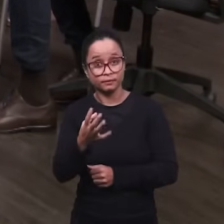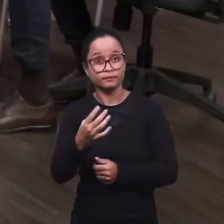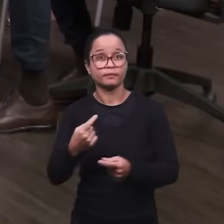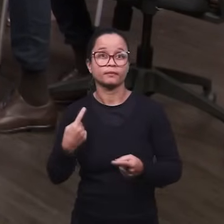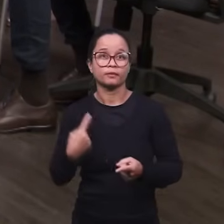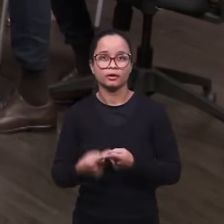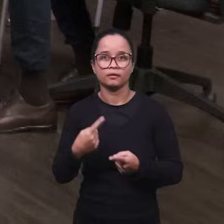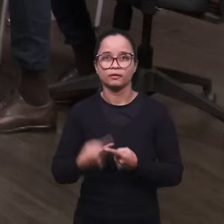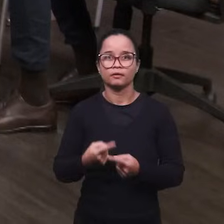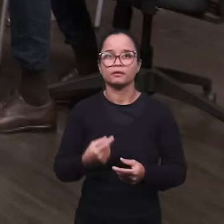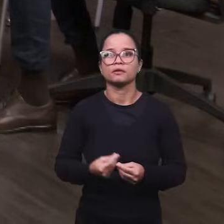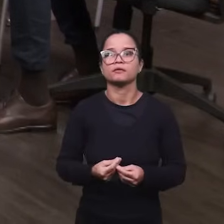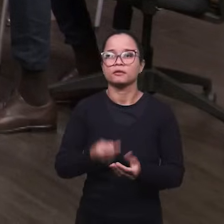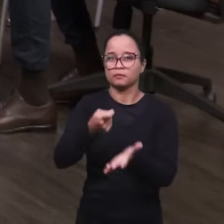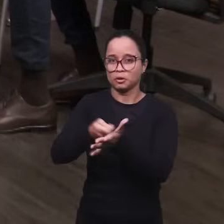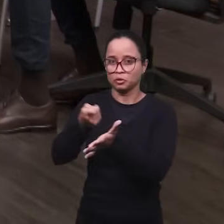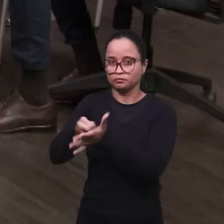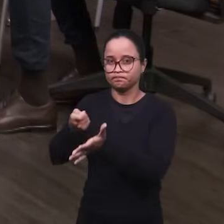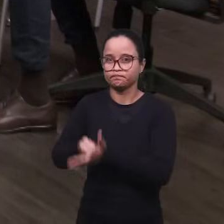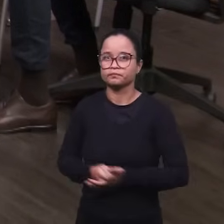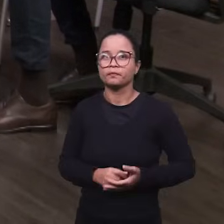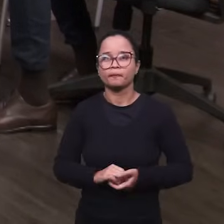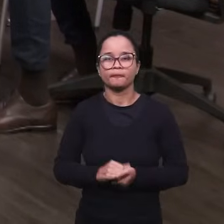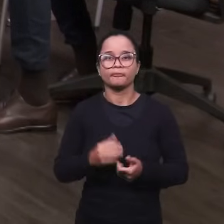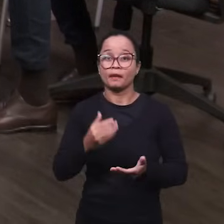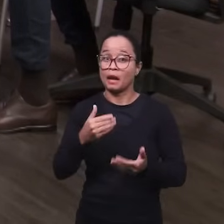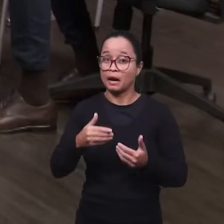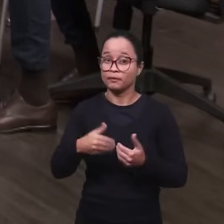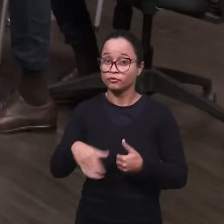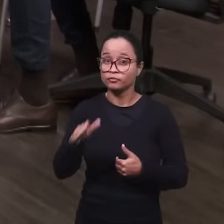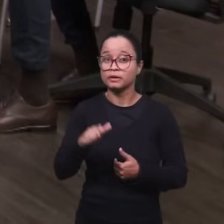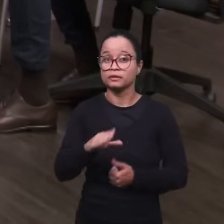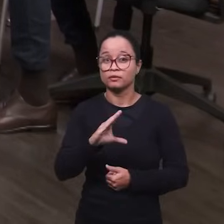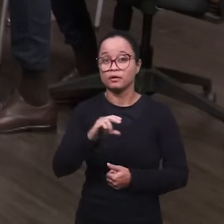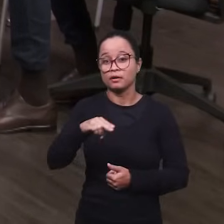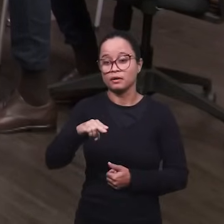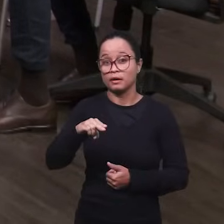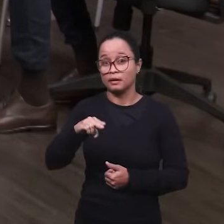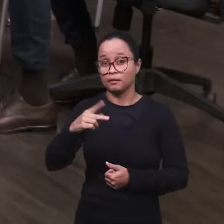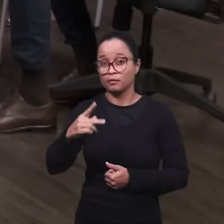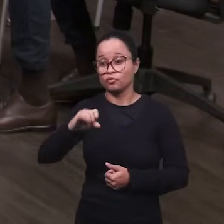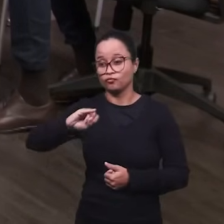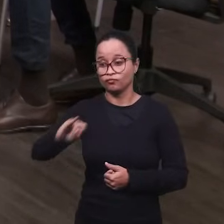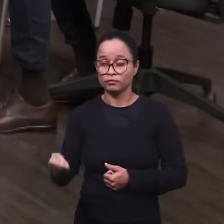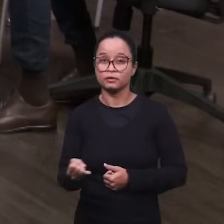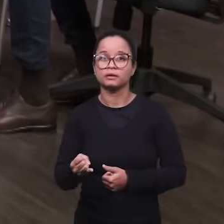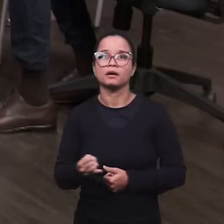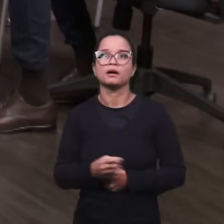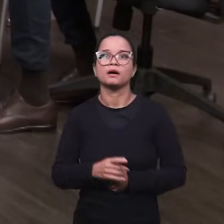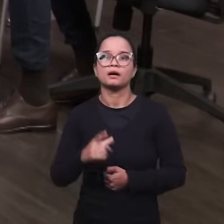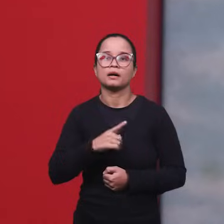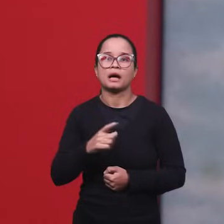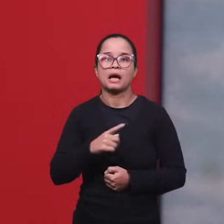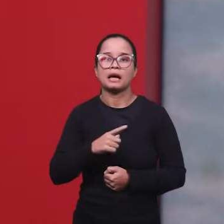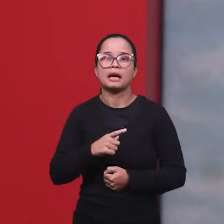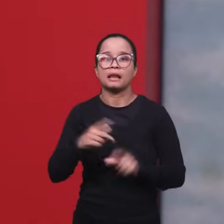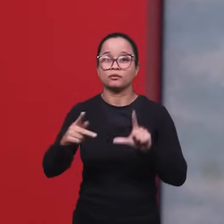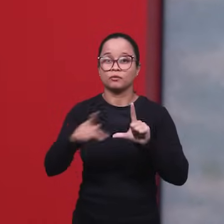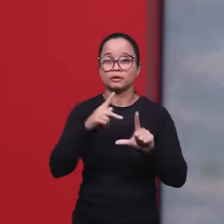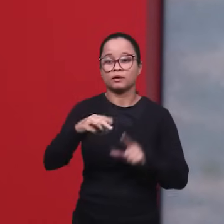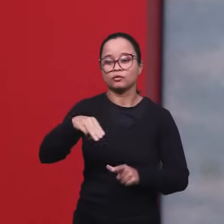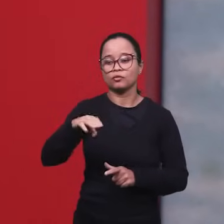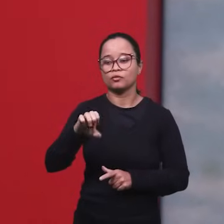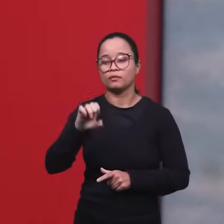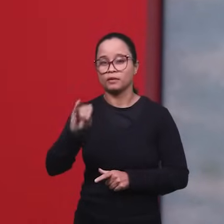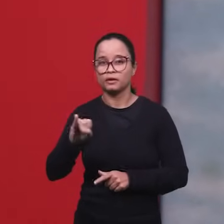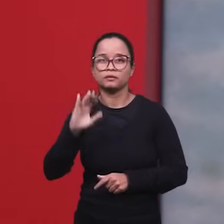porque você está contribuindo. A partir do momento que você registrou seu CNPJ, fez o cadastro lá no portal do MEI, então